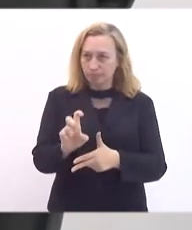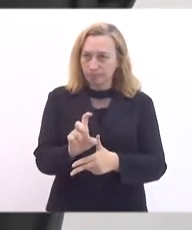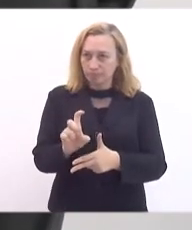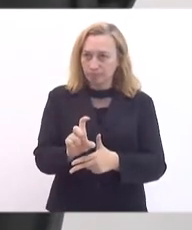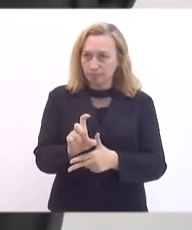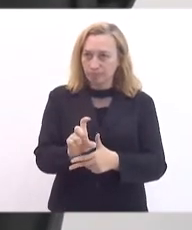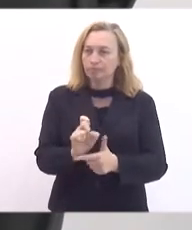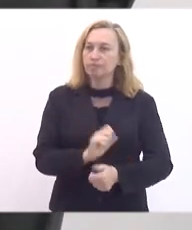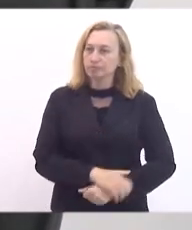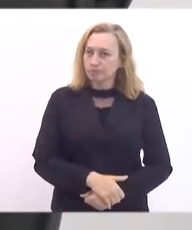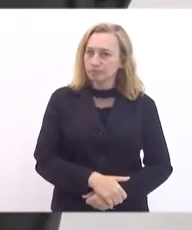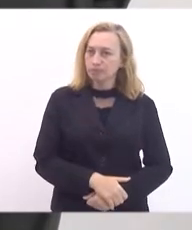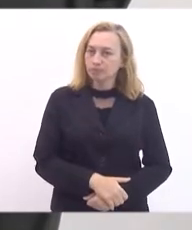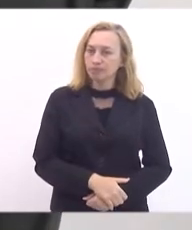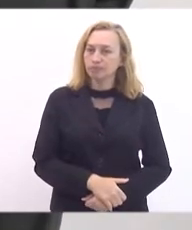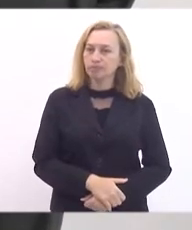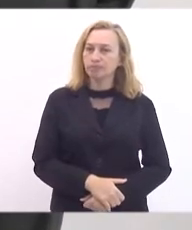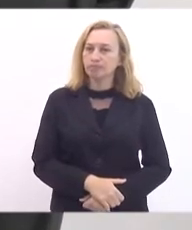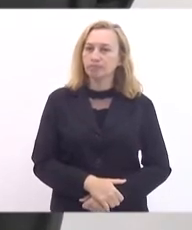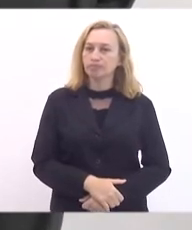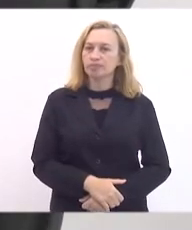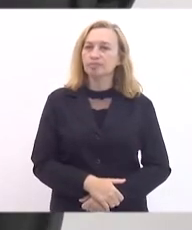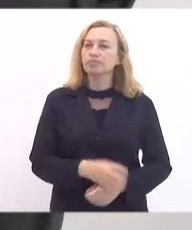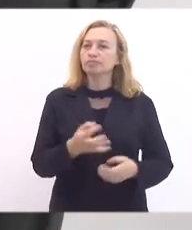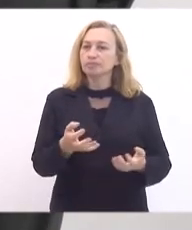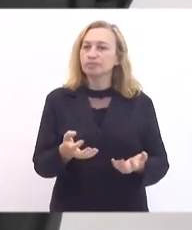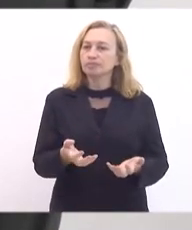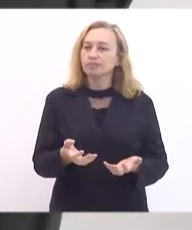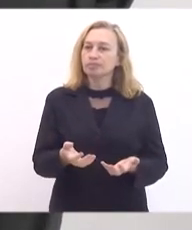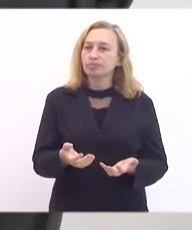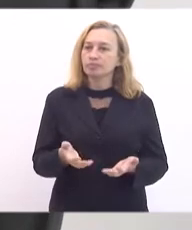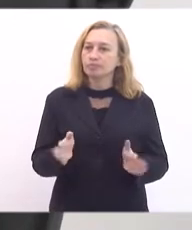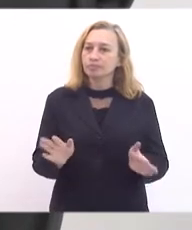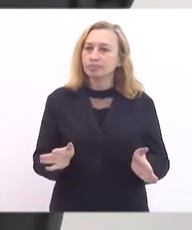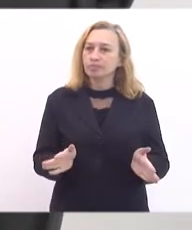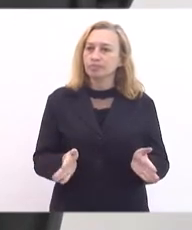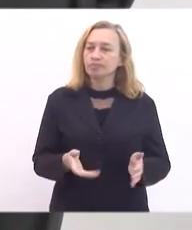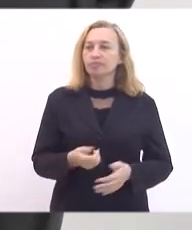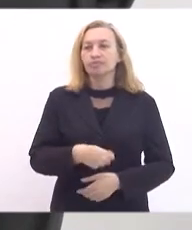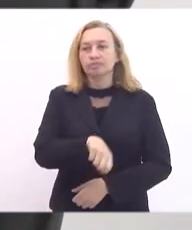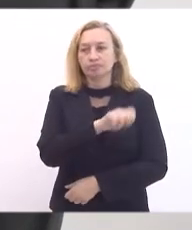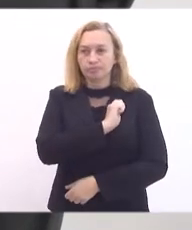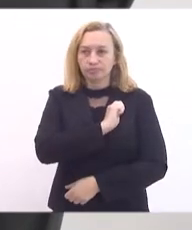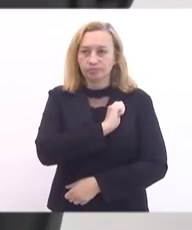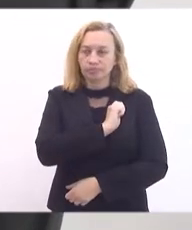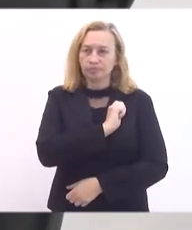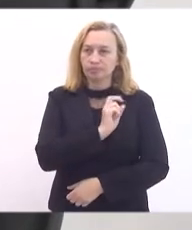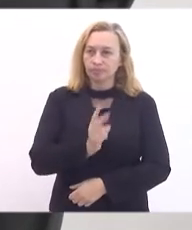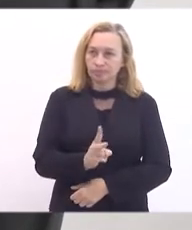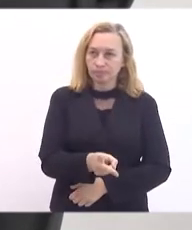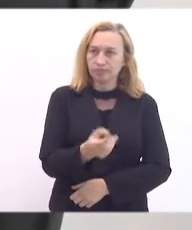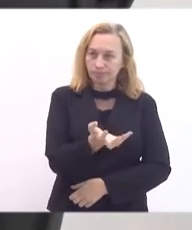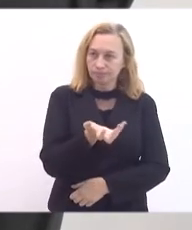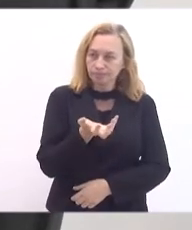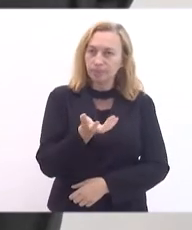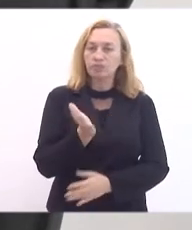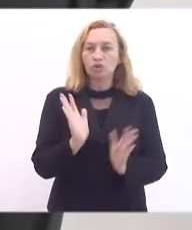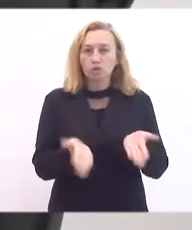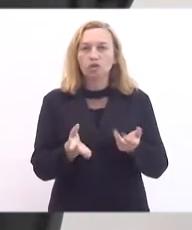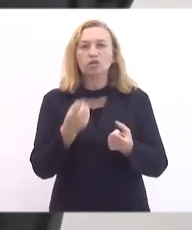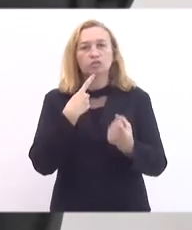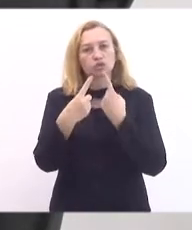Vorazes em querer concedencia gente fiscal oi gente hoje vai